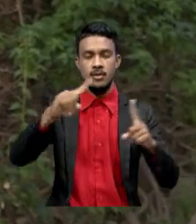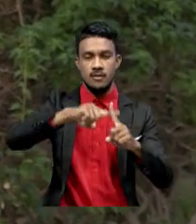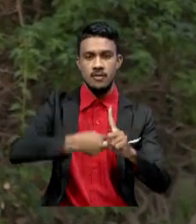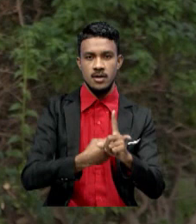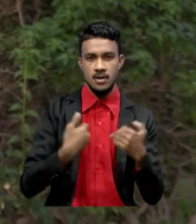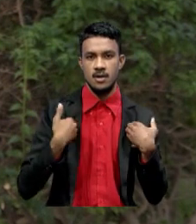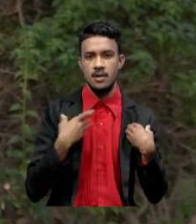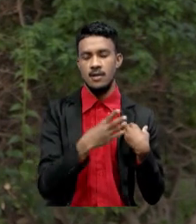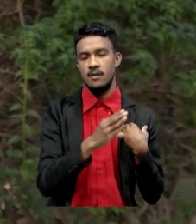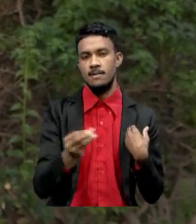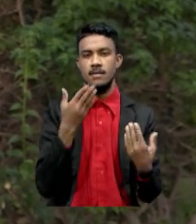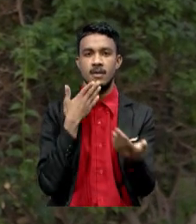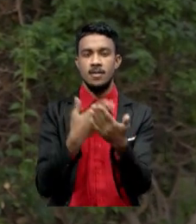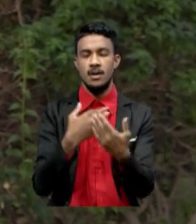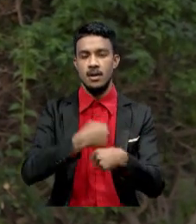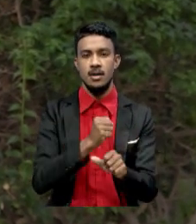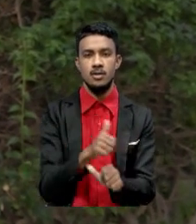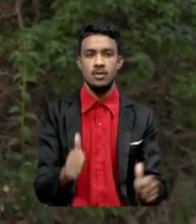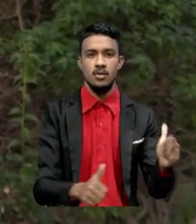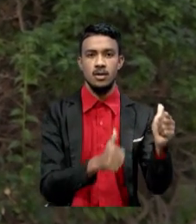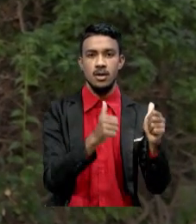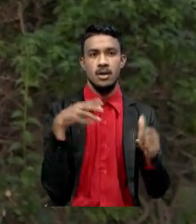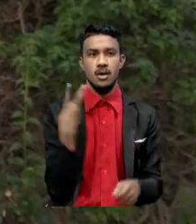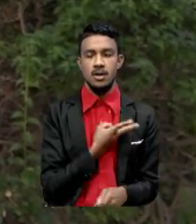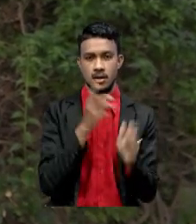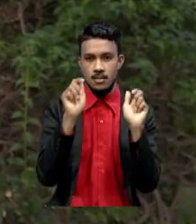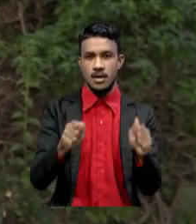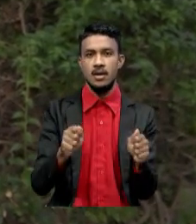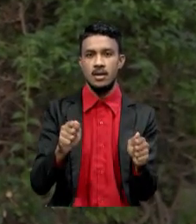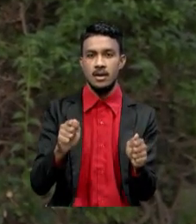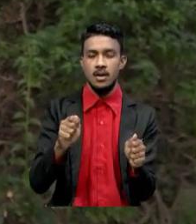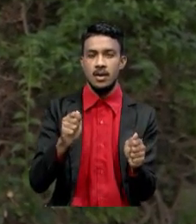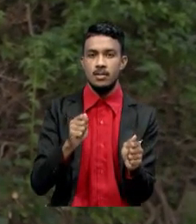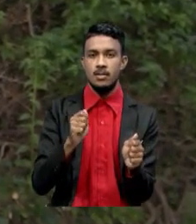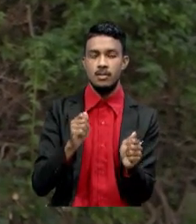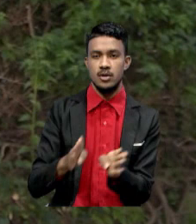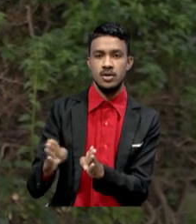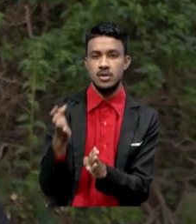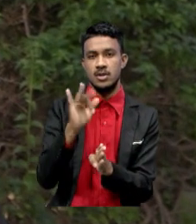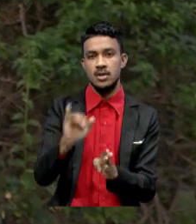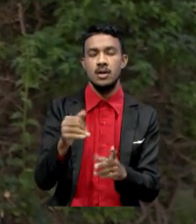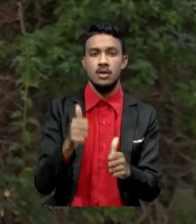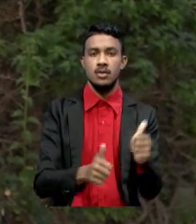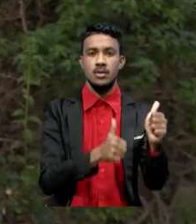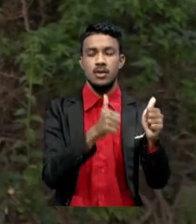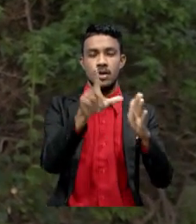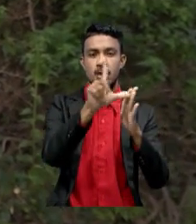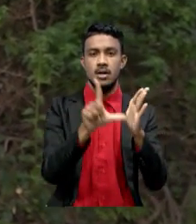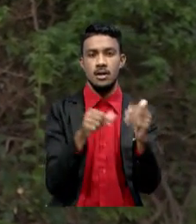inia prosedimento para tu aplika basira. Ia tabele prosesu sira tuir lei ne bema ia. Ane sang kono ba iya proseso